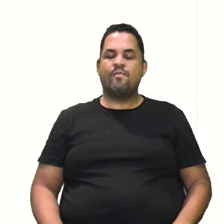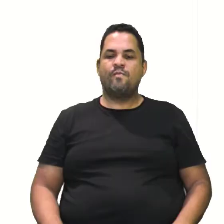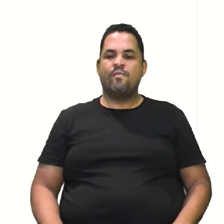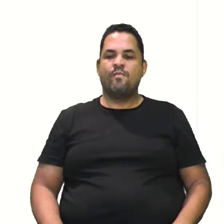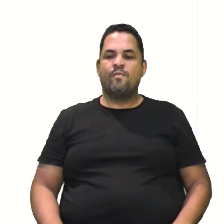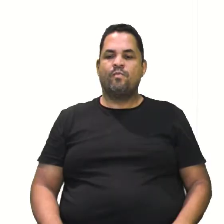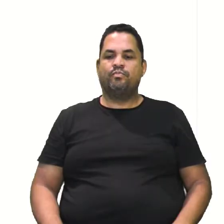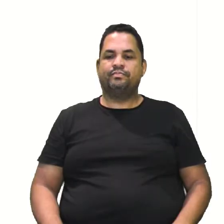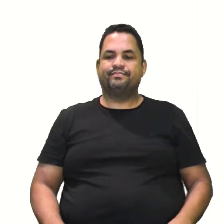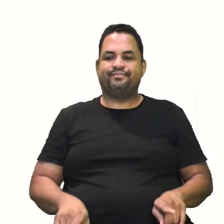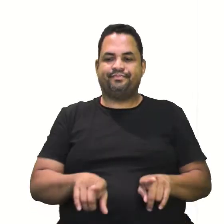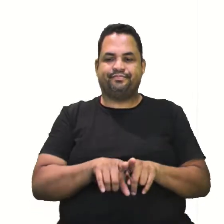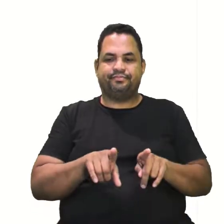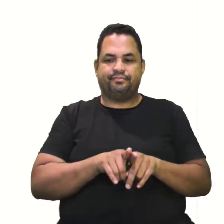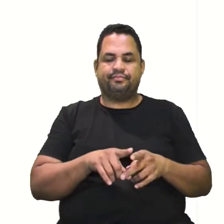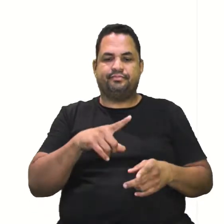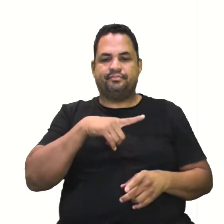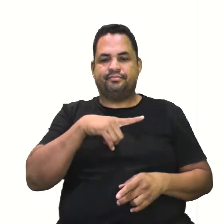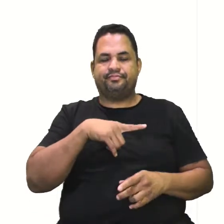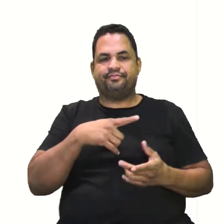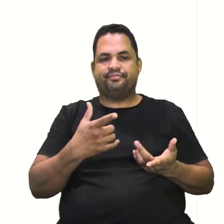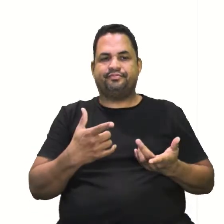tem, e também temos